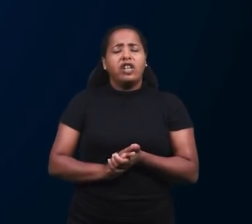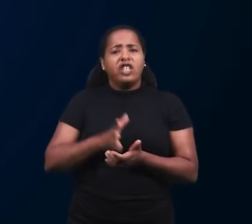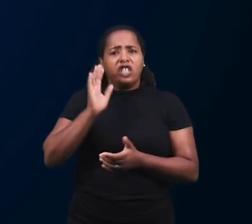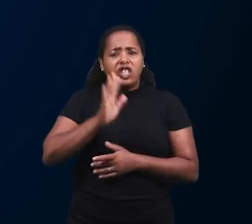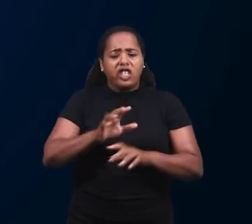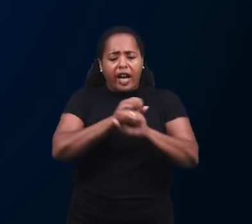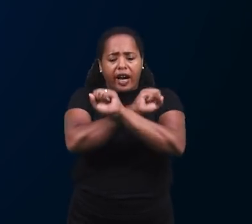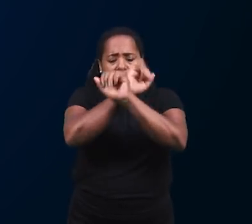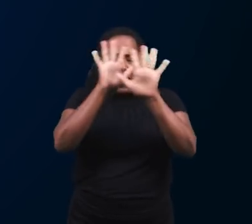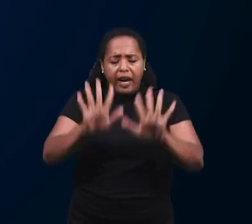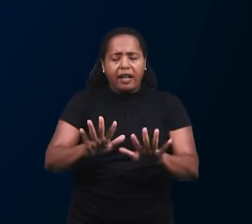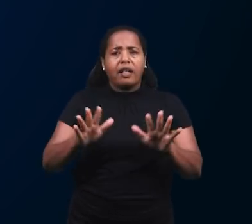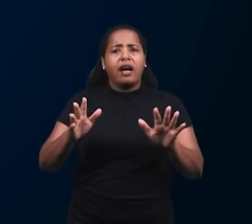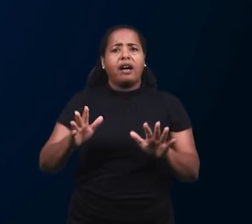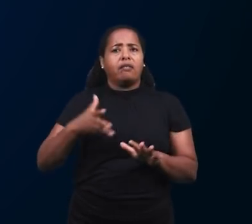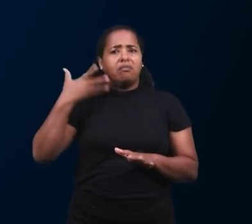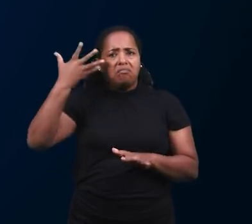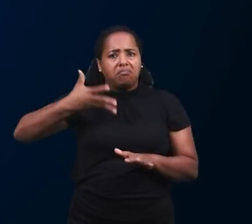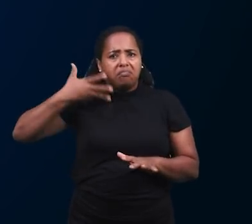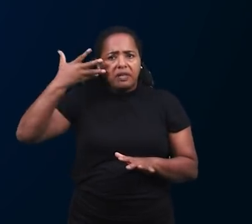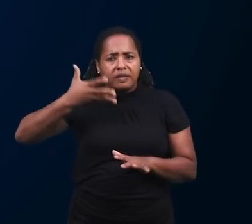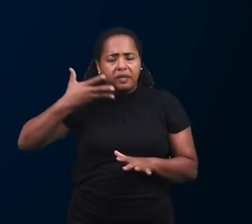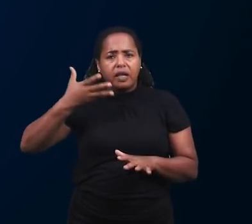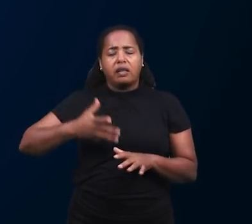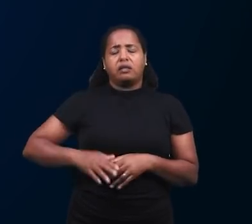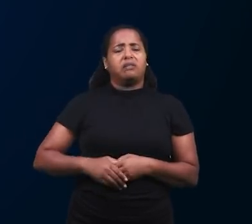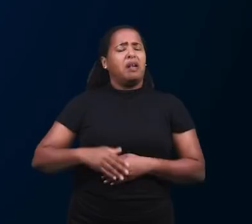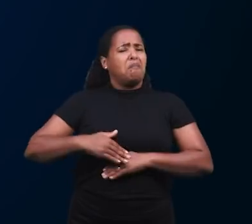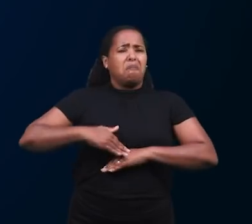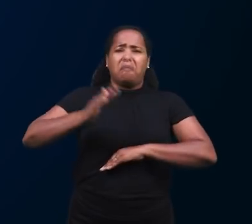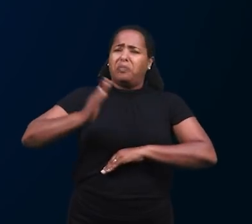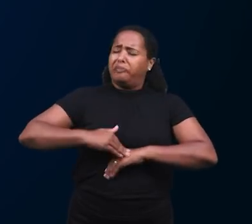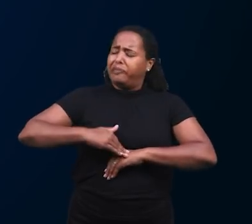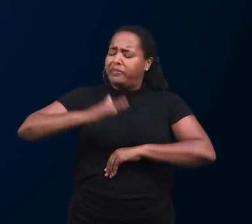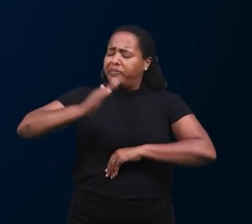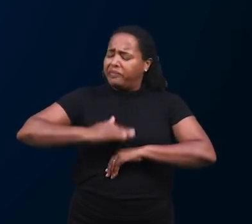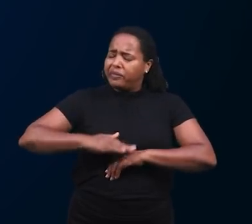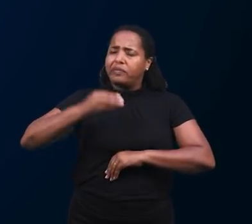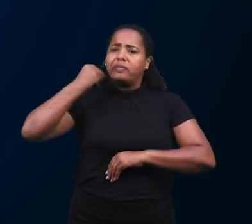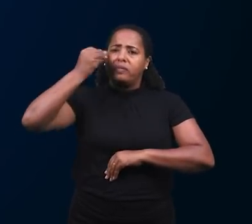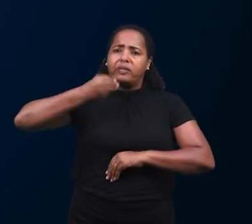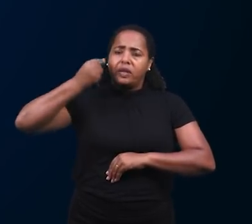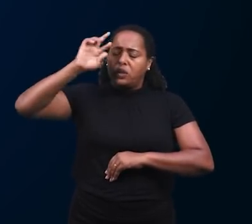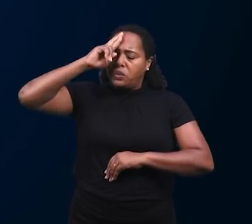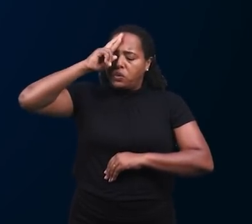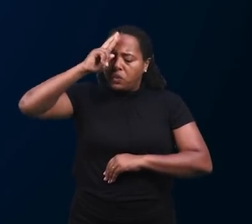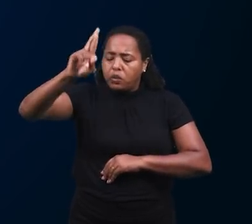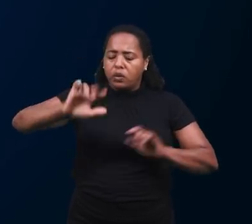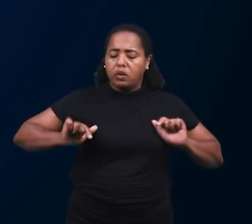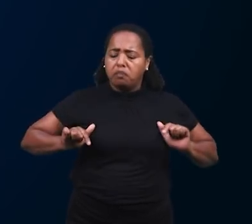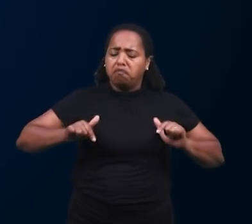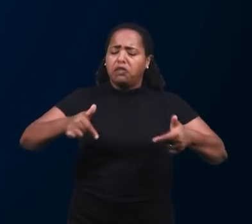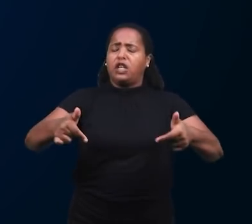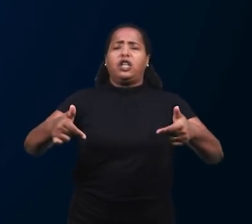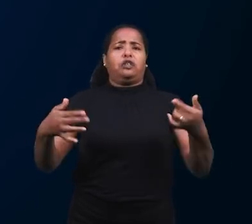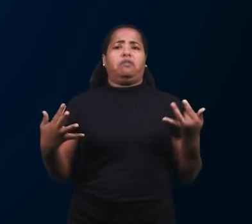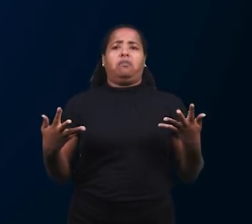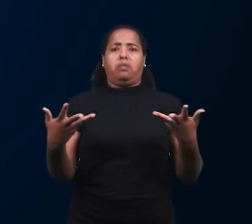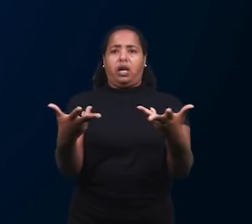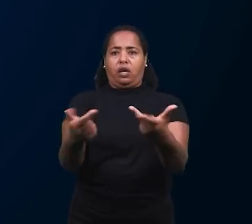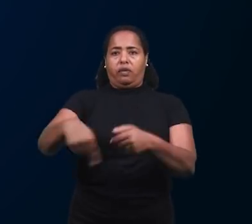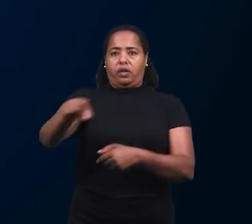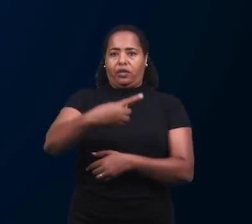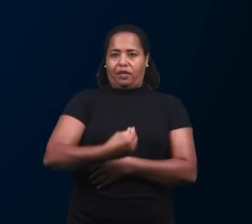o Senhor mostrar um dom e a palavra já está ali. Irmãs, são experiências e mais experiências que o Senhor tem nos dado, porque o